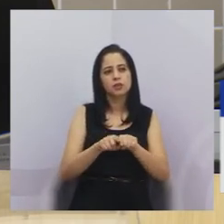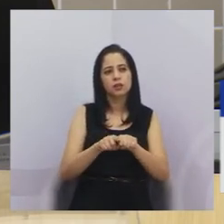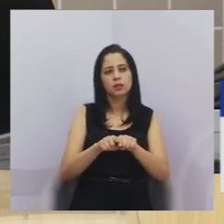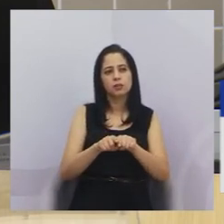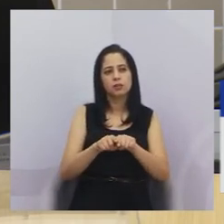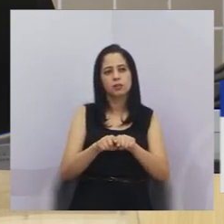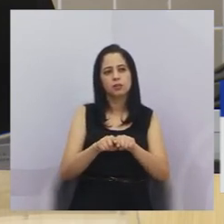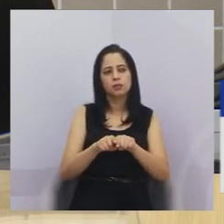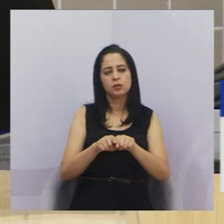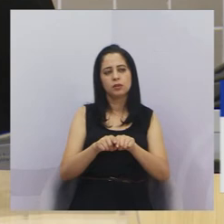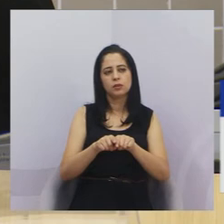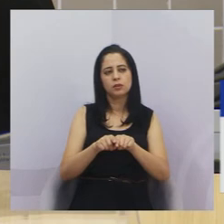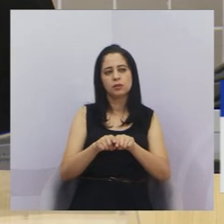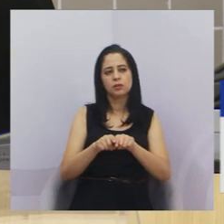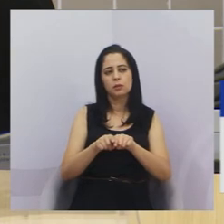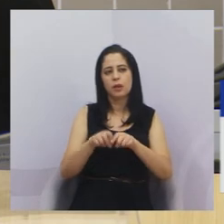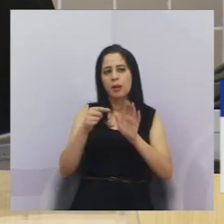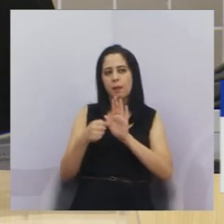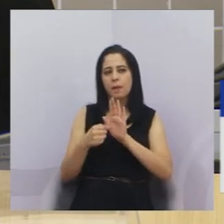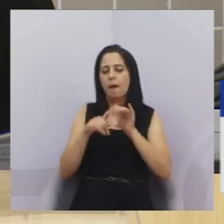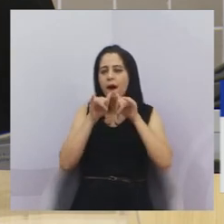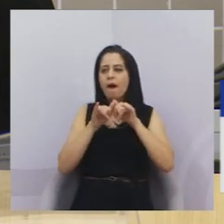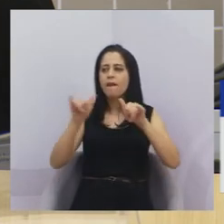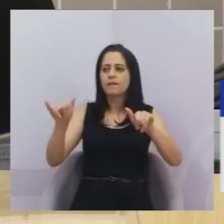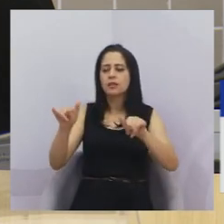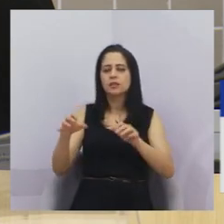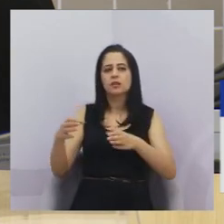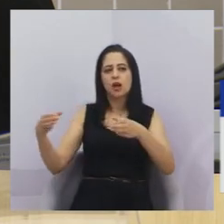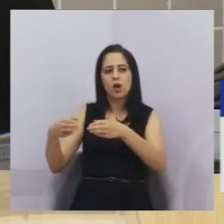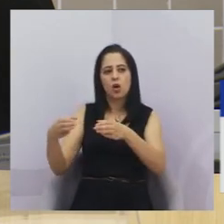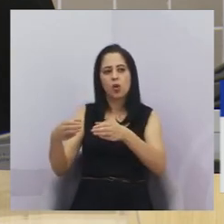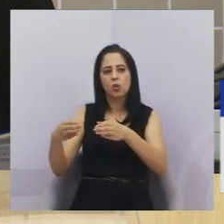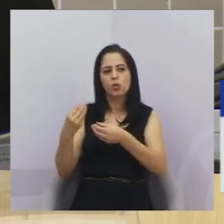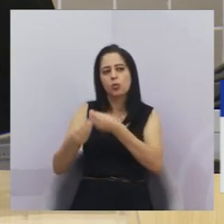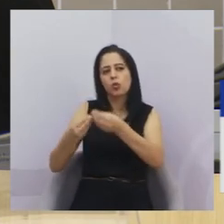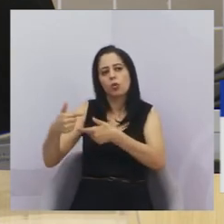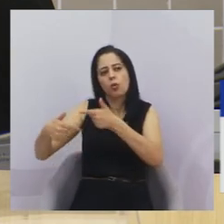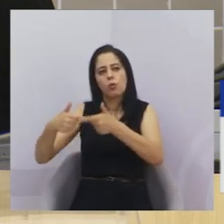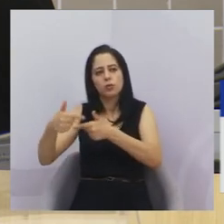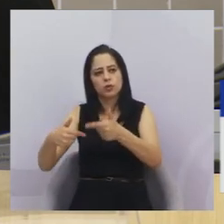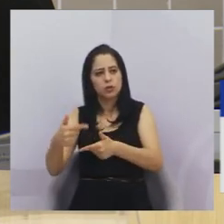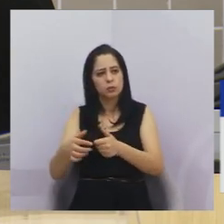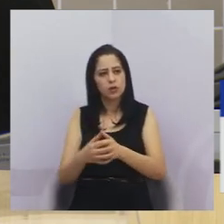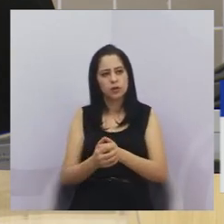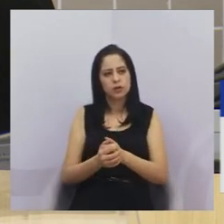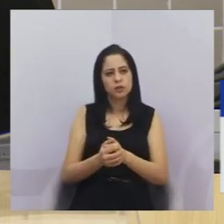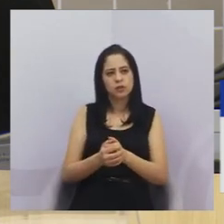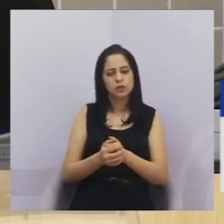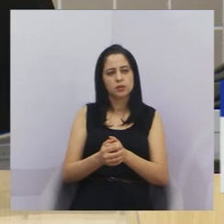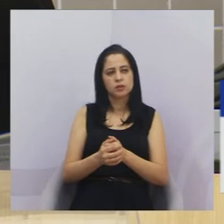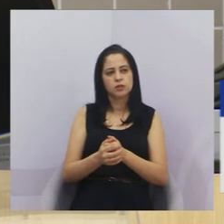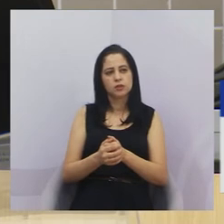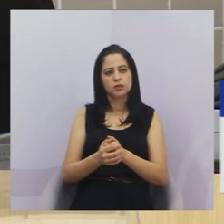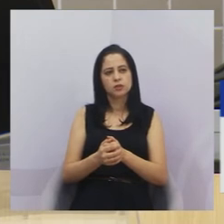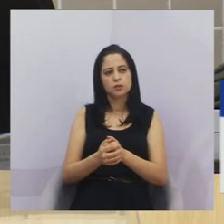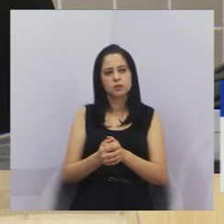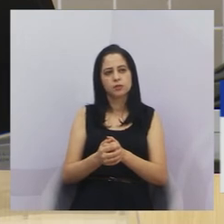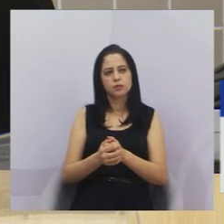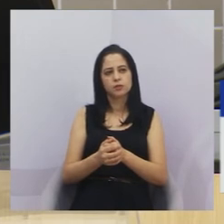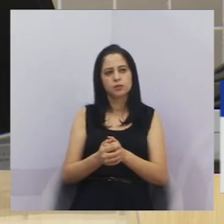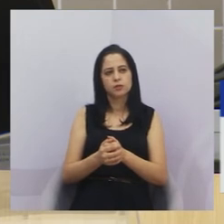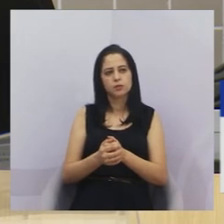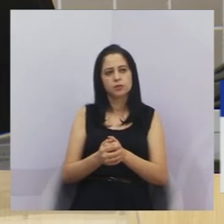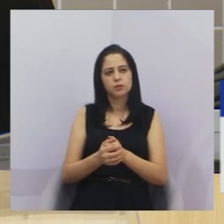equipe as determinações do gestor e zelar pelo cumprimento destas, dirimir ocorrências